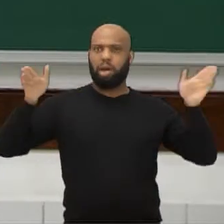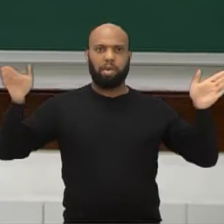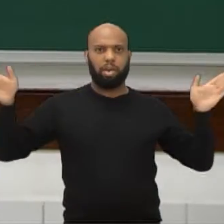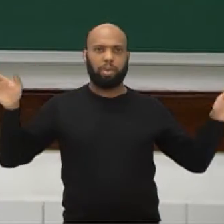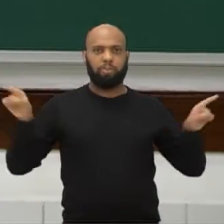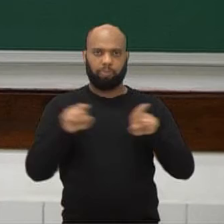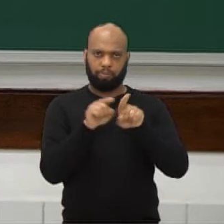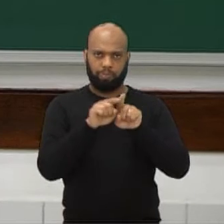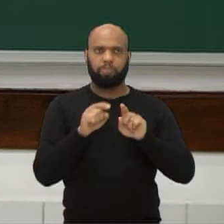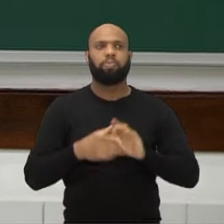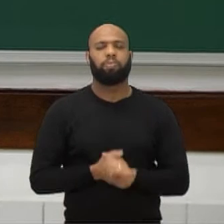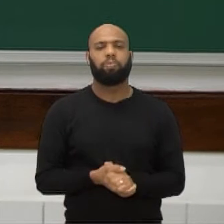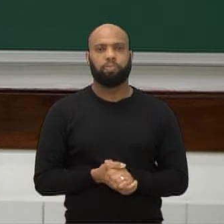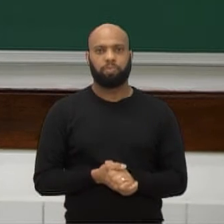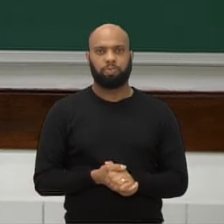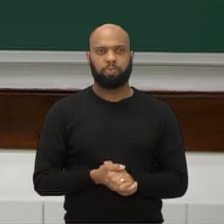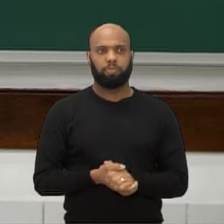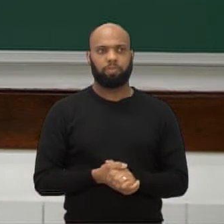territórios.